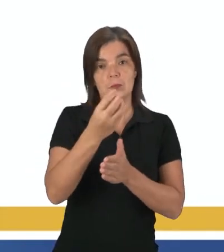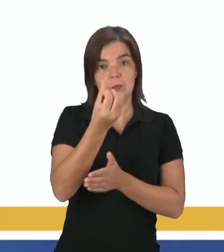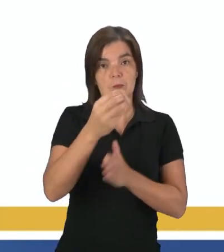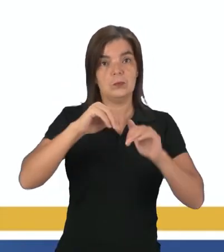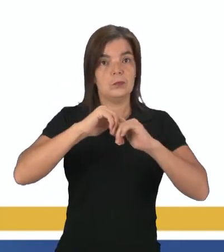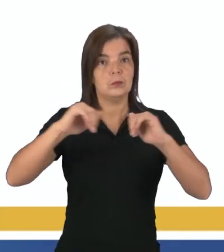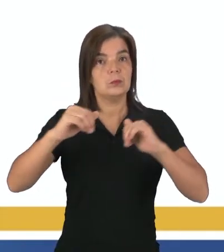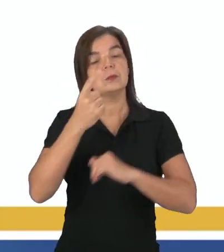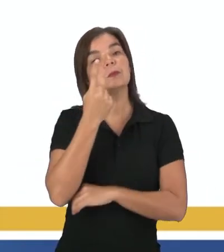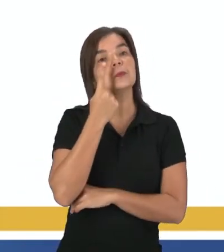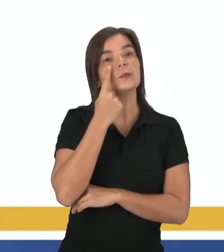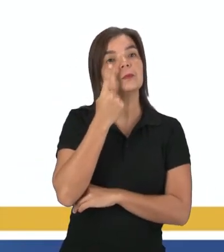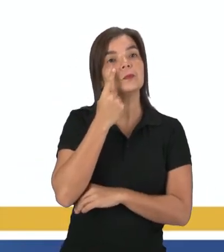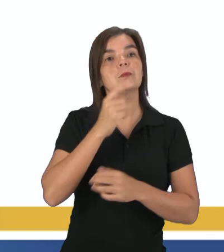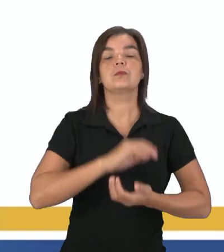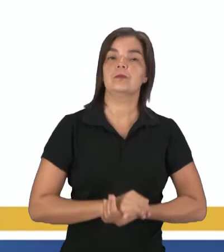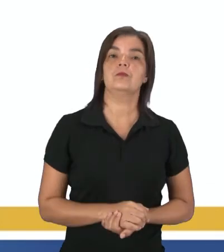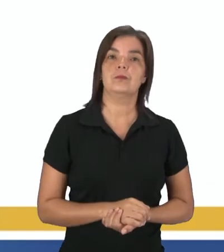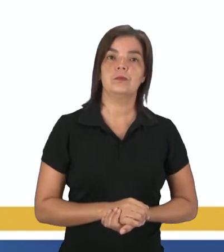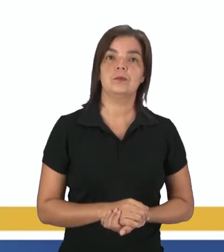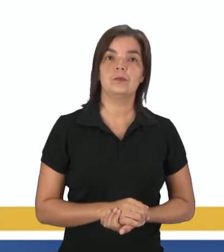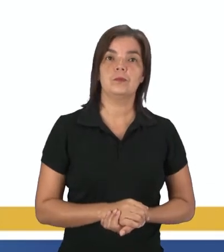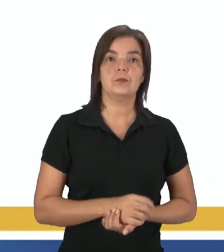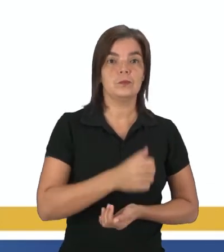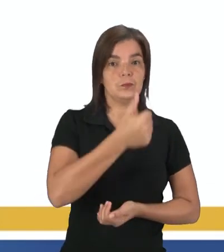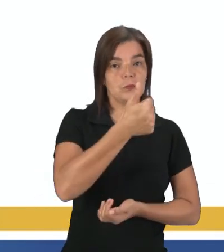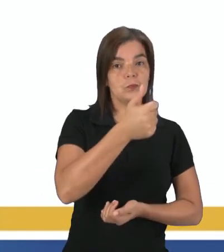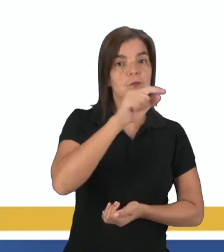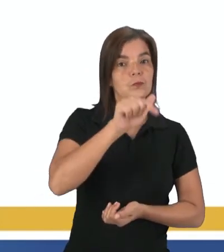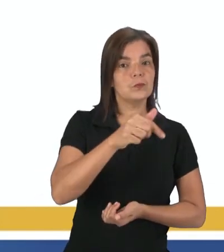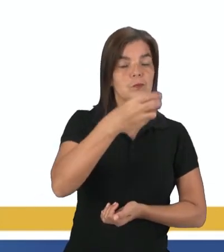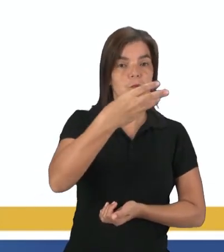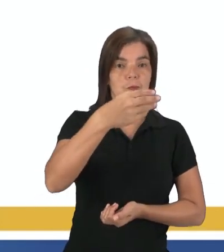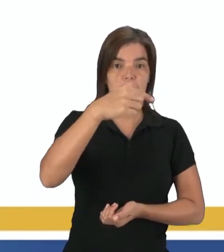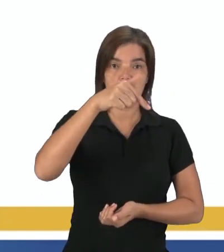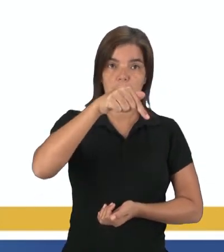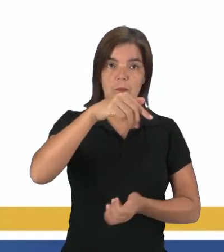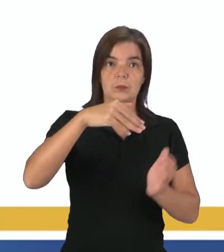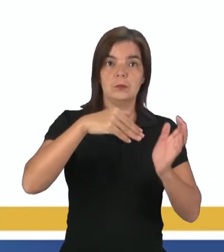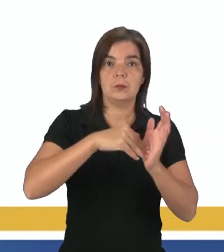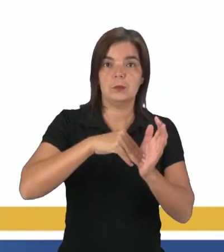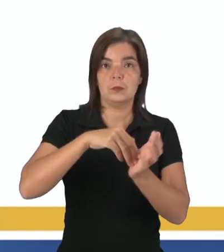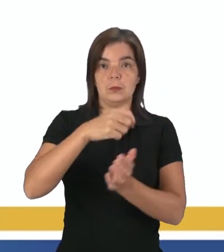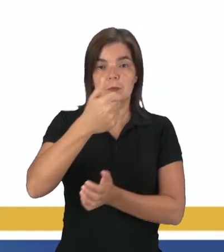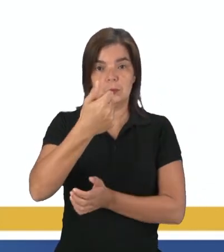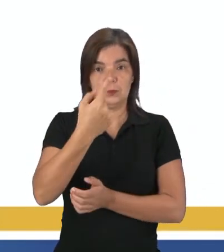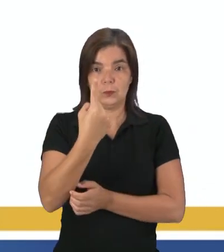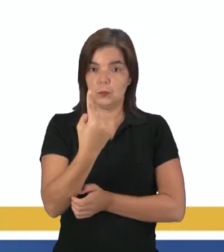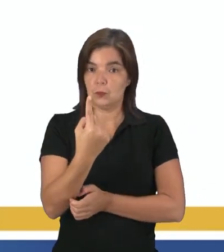separadas. Observem, peguei lá de 1,37 até 1,38,